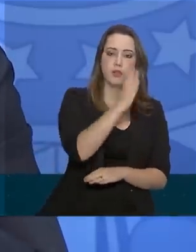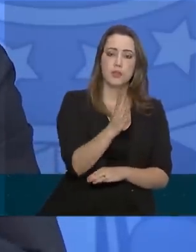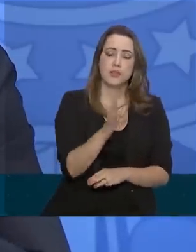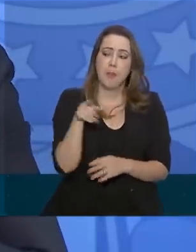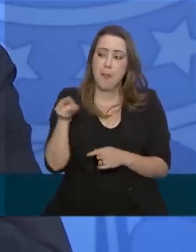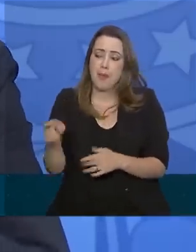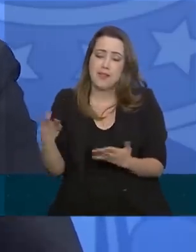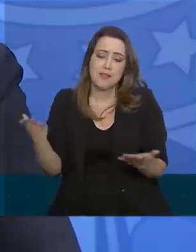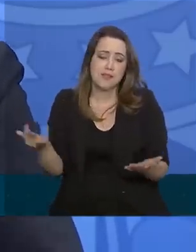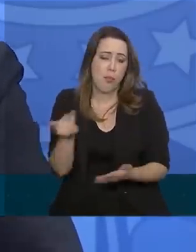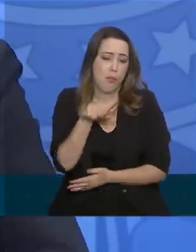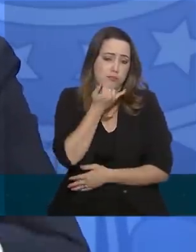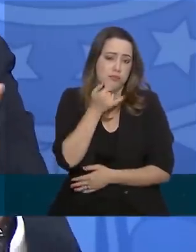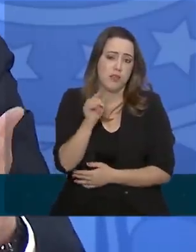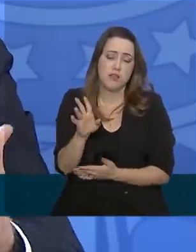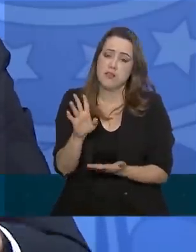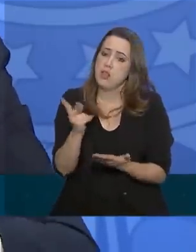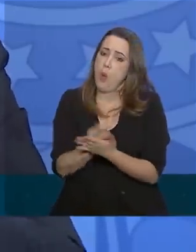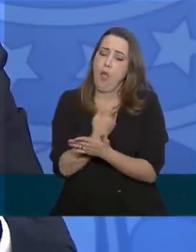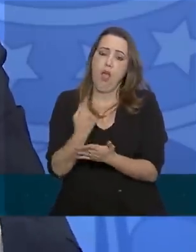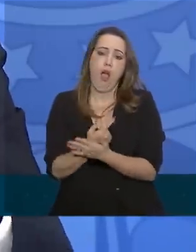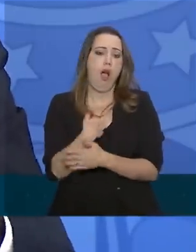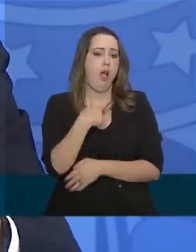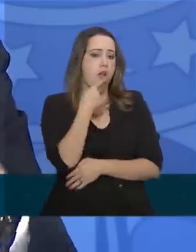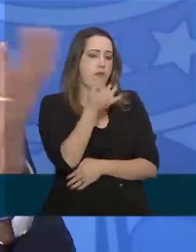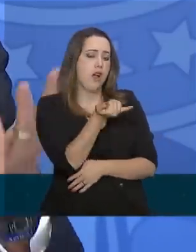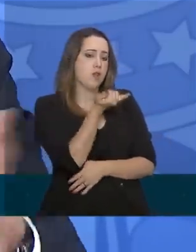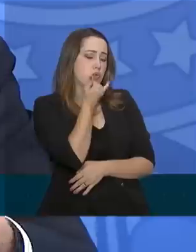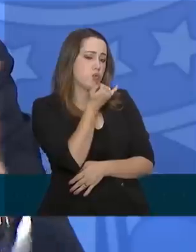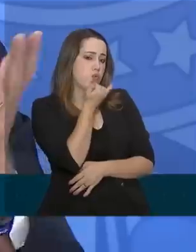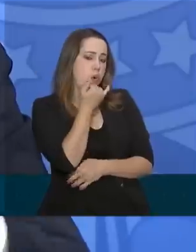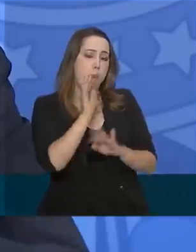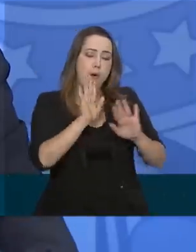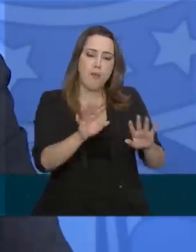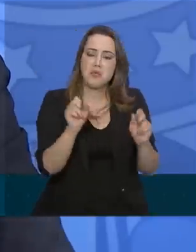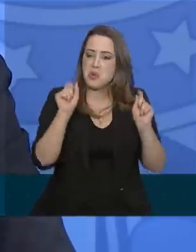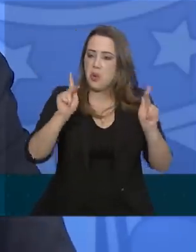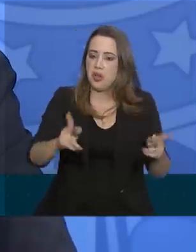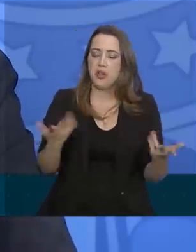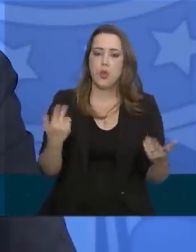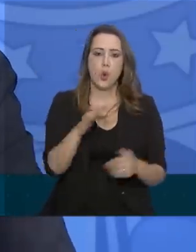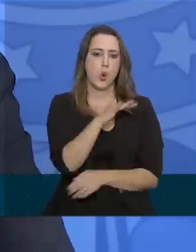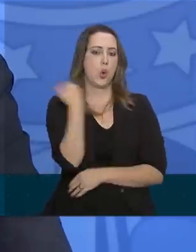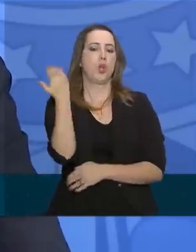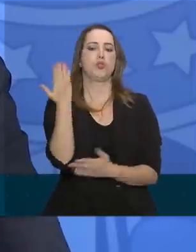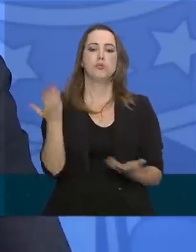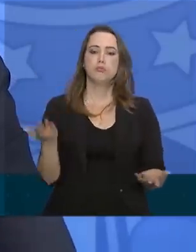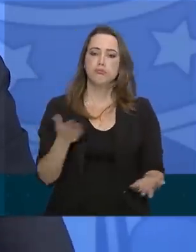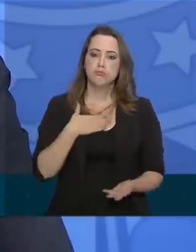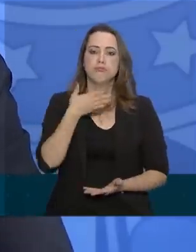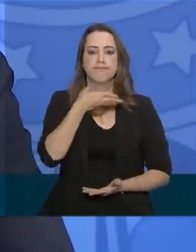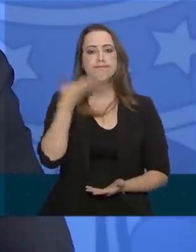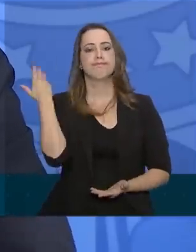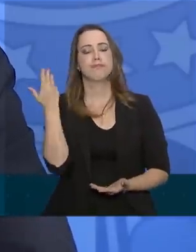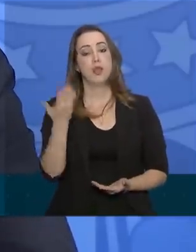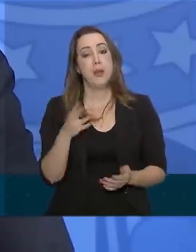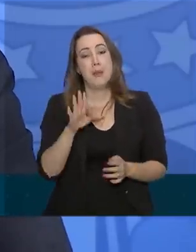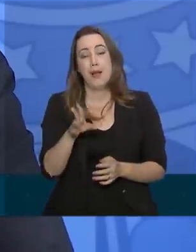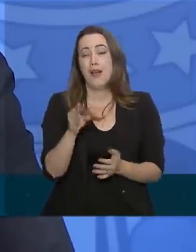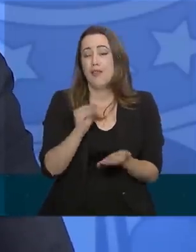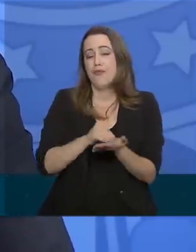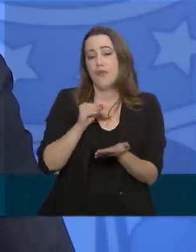mas se um dia eu errar peço desculpas se ninguém quisesse culpada tudo bem 4 minha cabeça agora não podemos ser